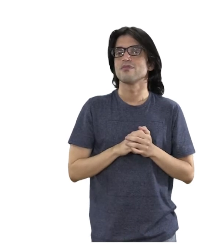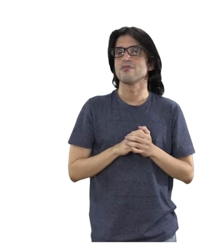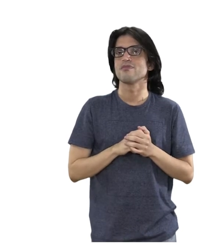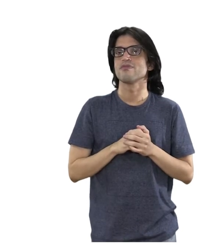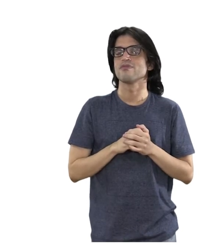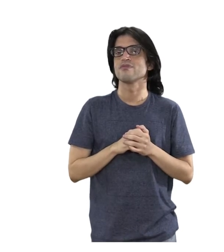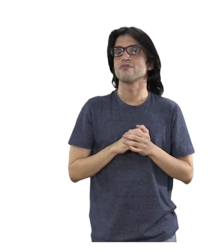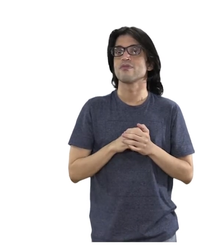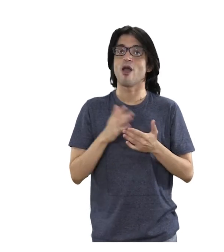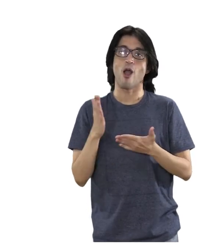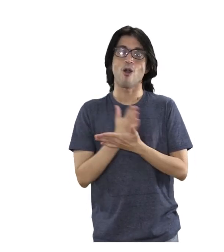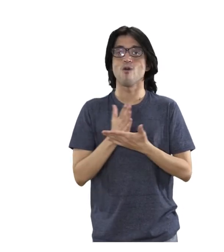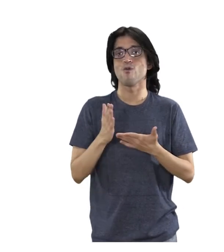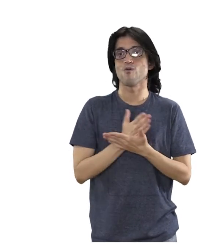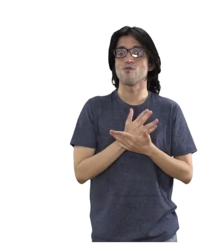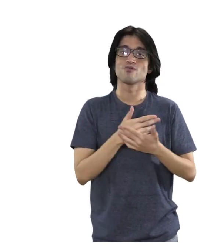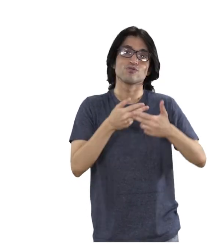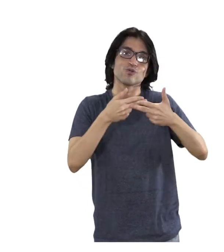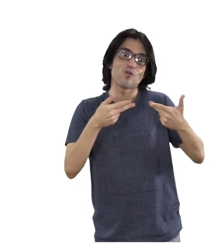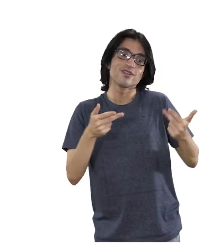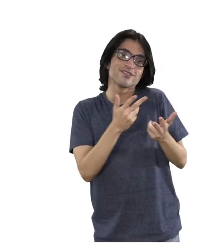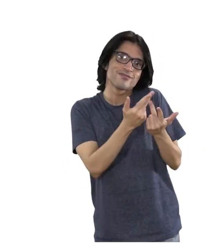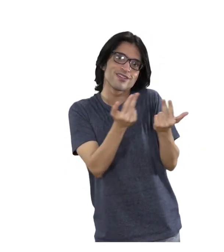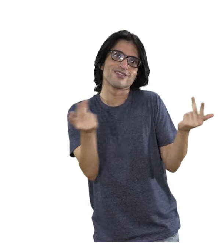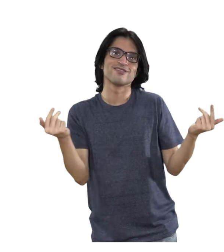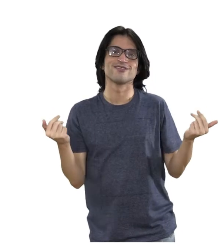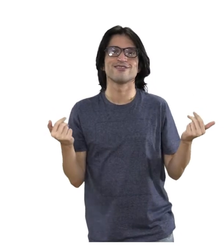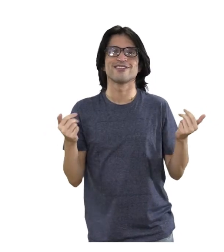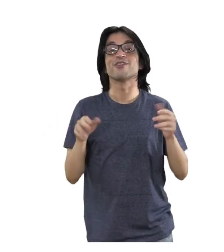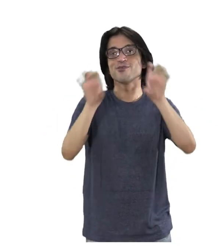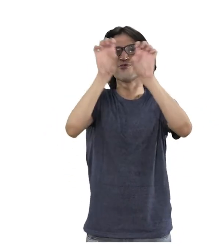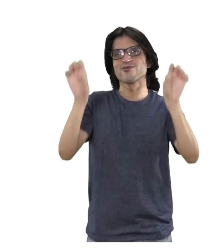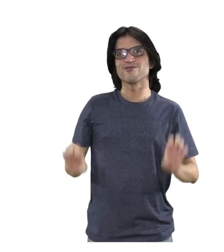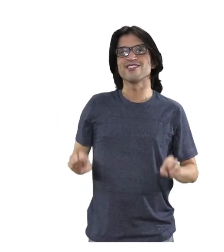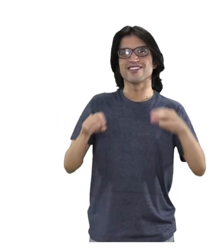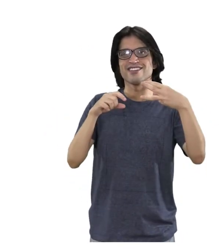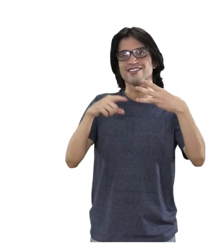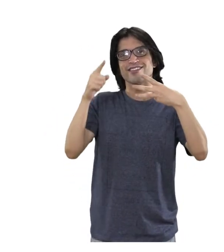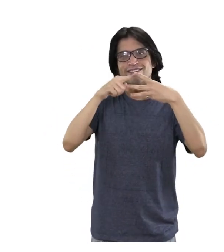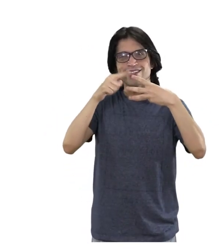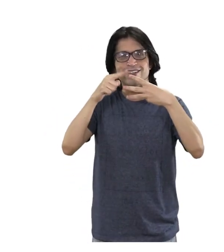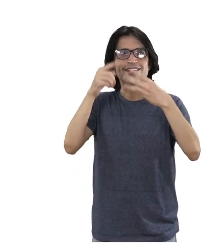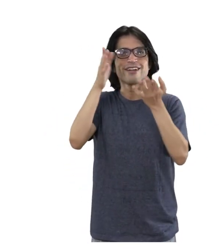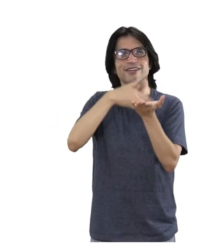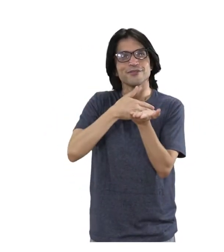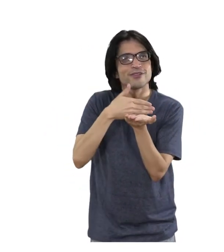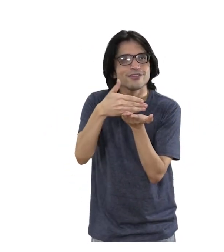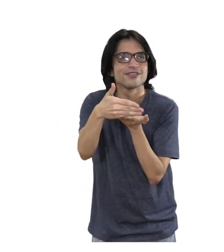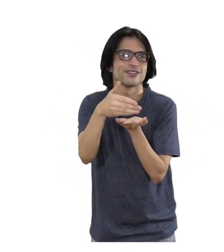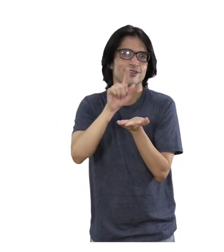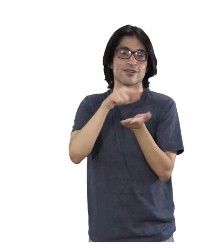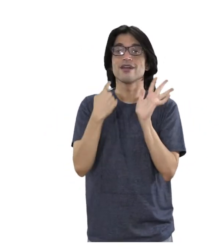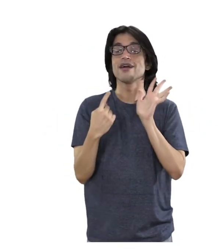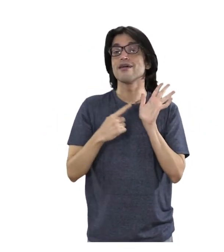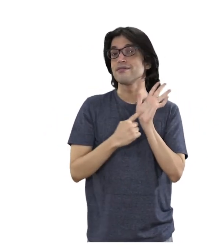já conhecida estrutura. Introdução, que é contextualização ou uma apresentação da questão que está